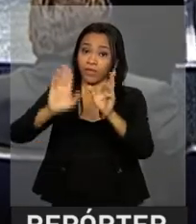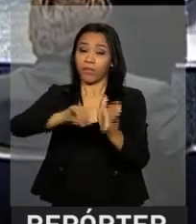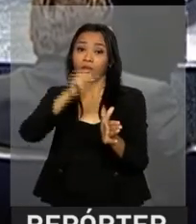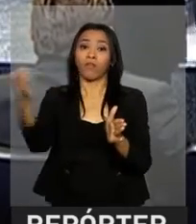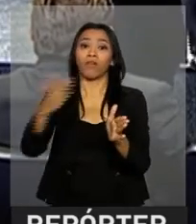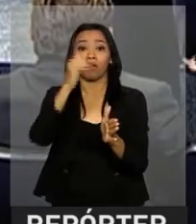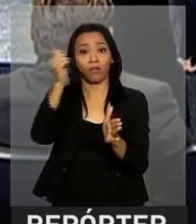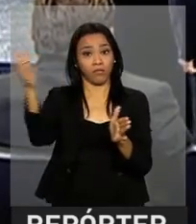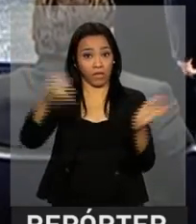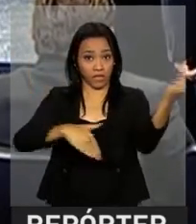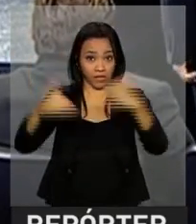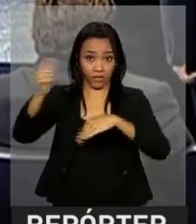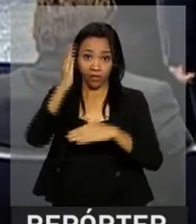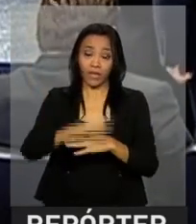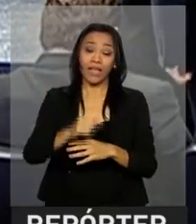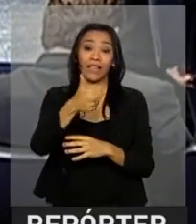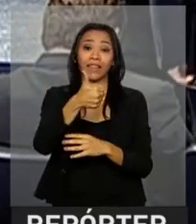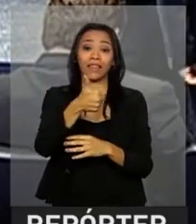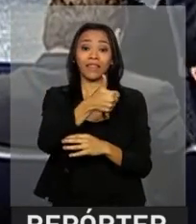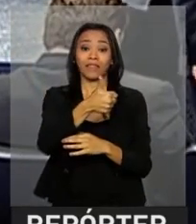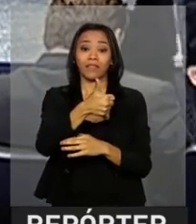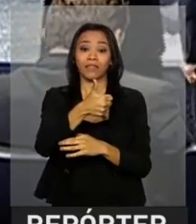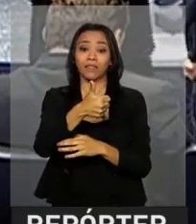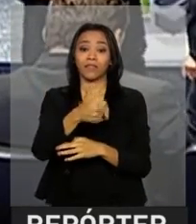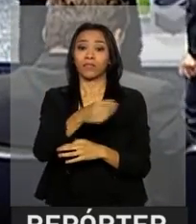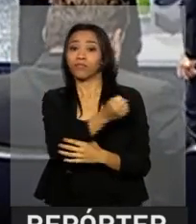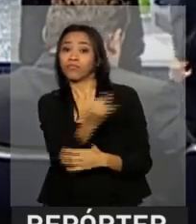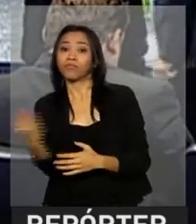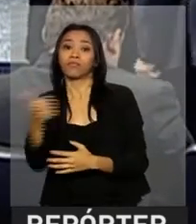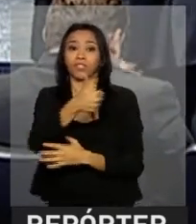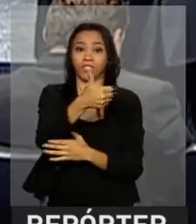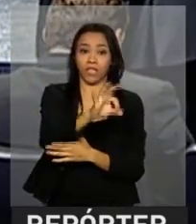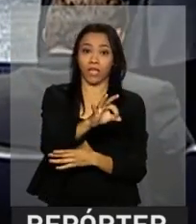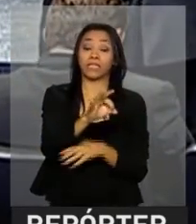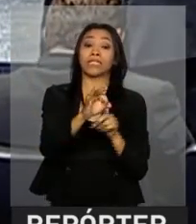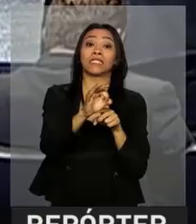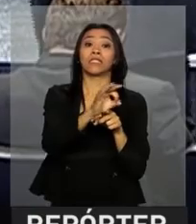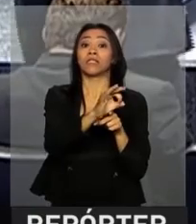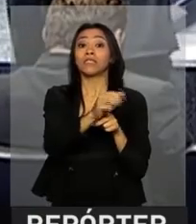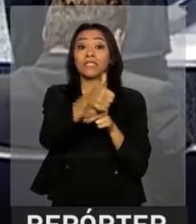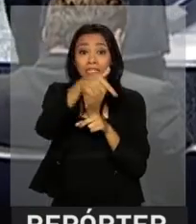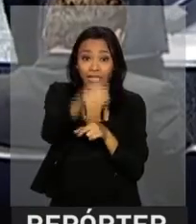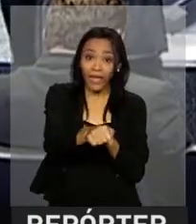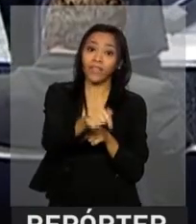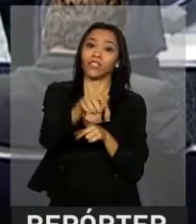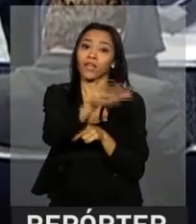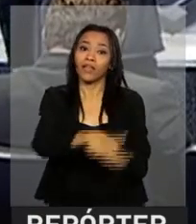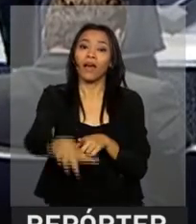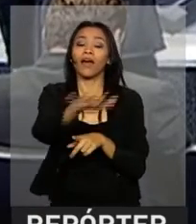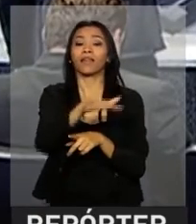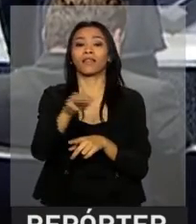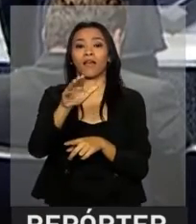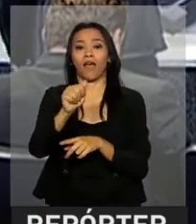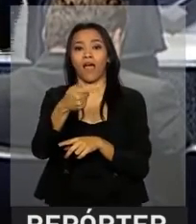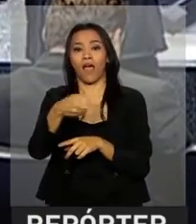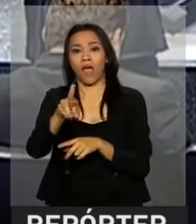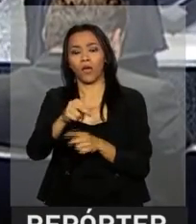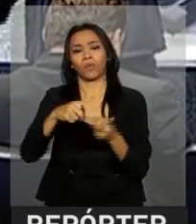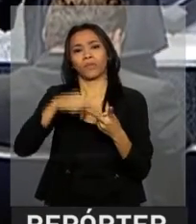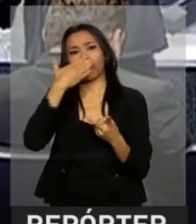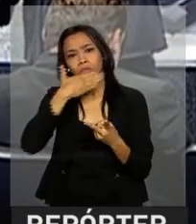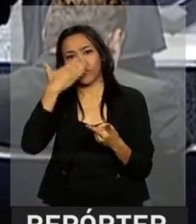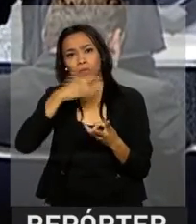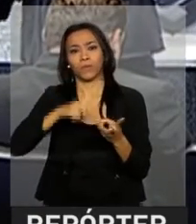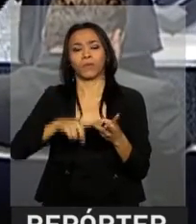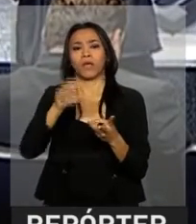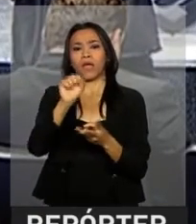10 dos produtos mais exportados, de 10 dos produtos mais exportados, 7 são do agronegócio. Se destacam aí o açúcar bruto, a soja